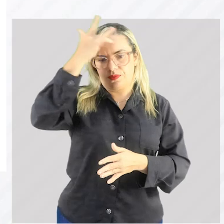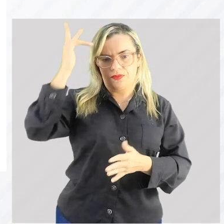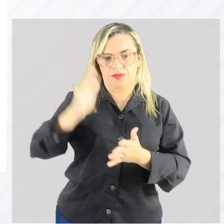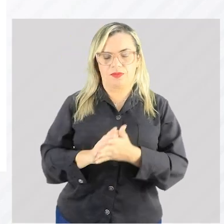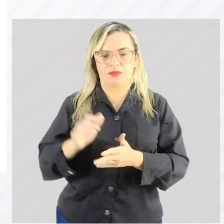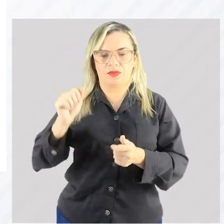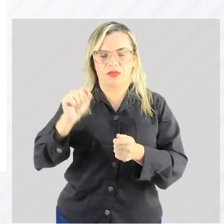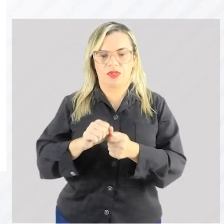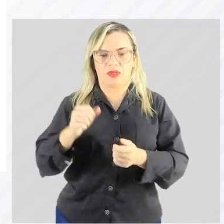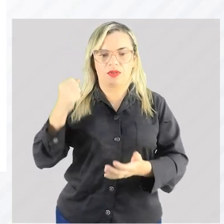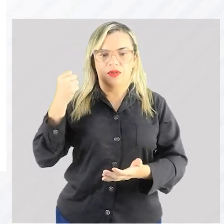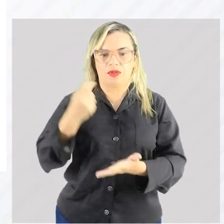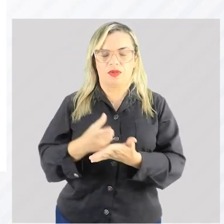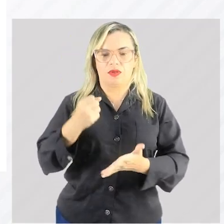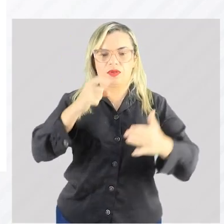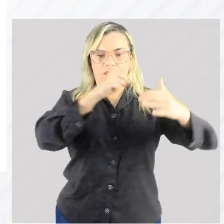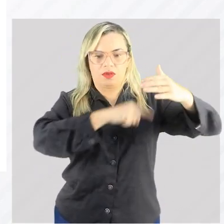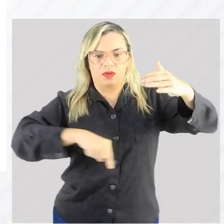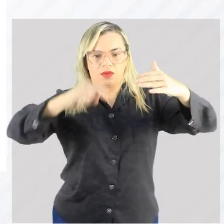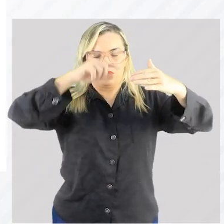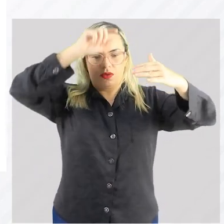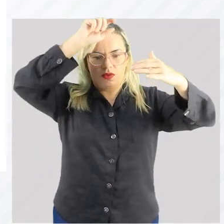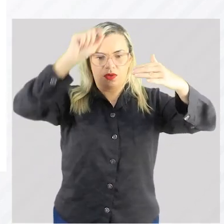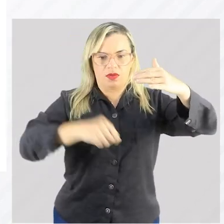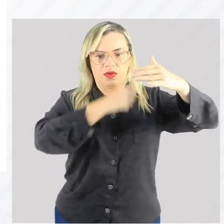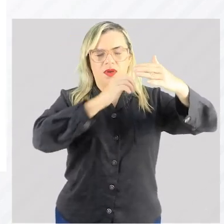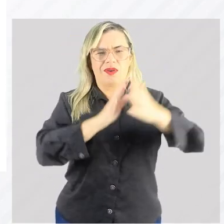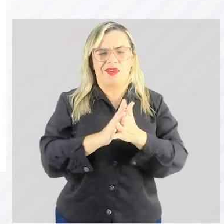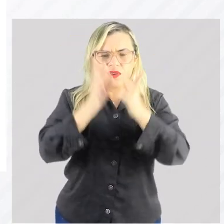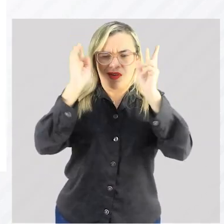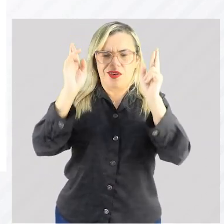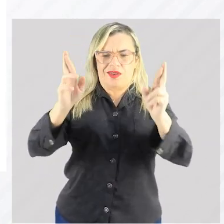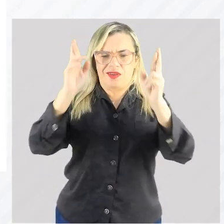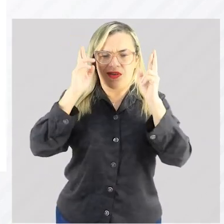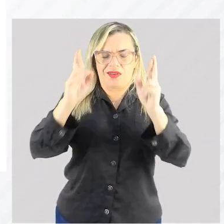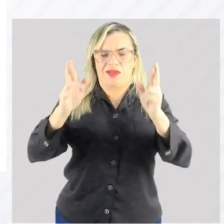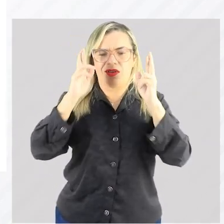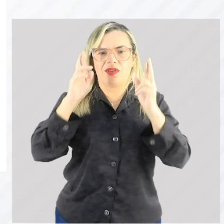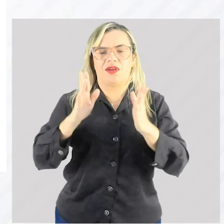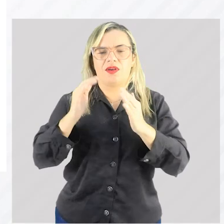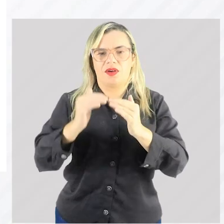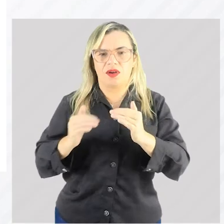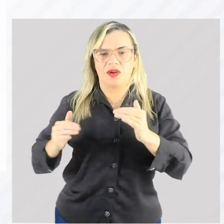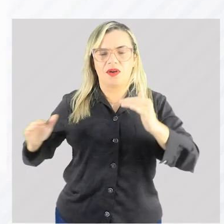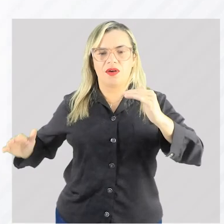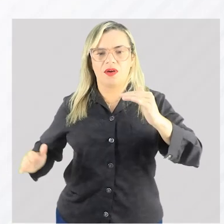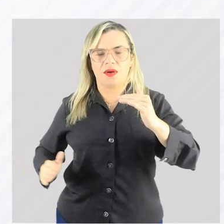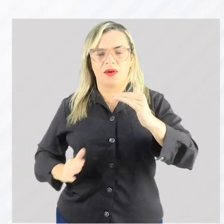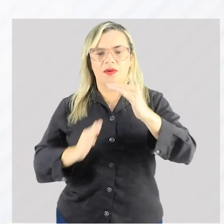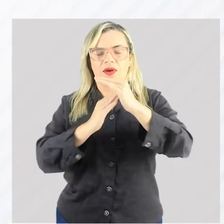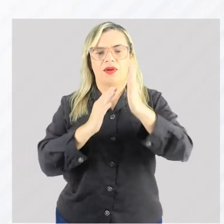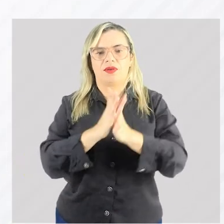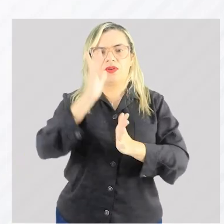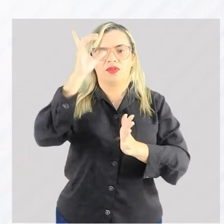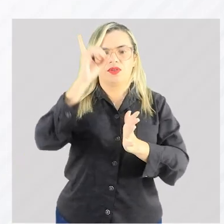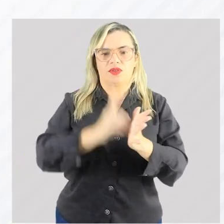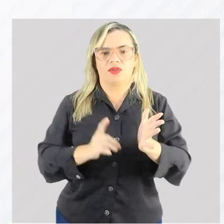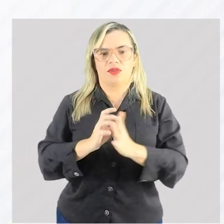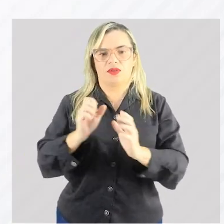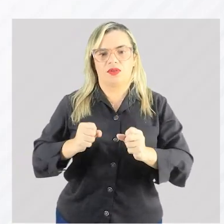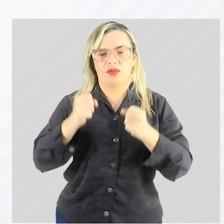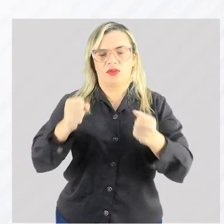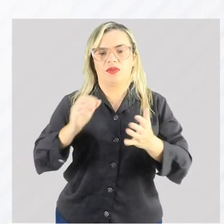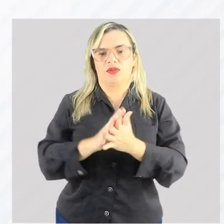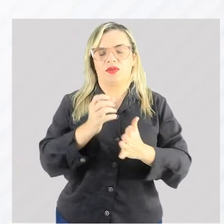compra e gira a roleta torcendo para obter o maior desconto a